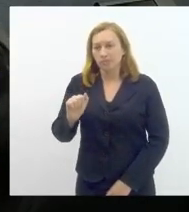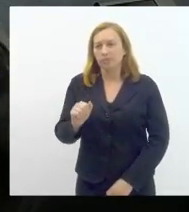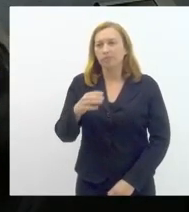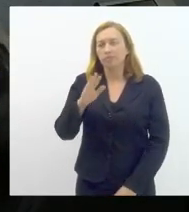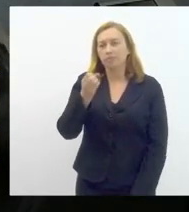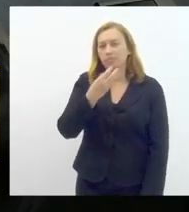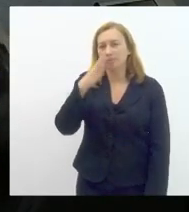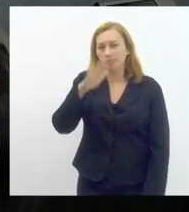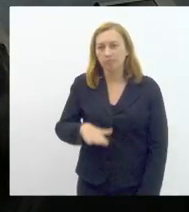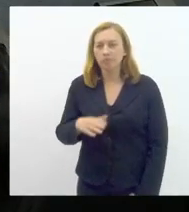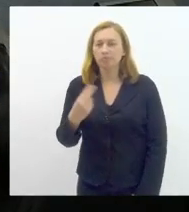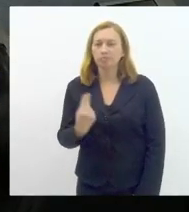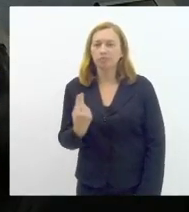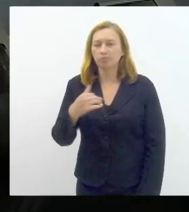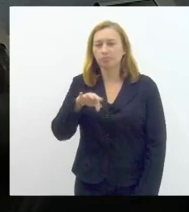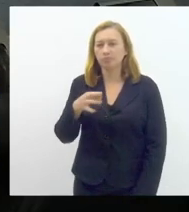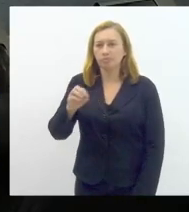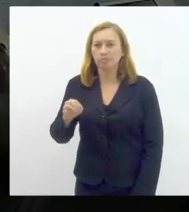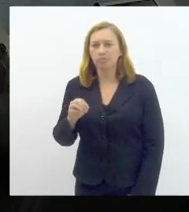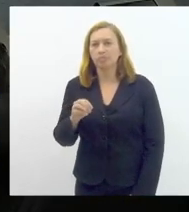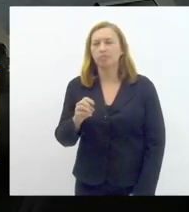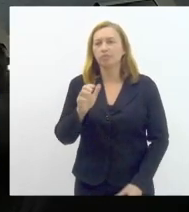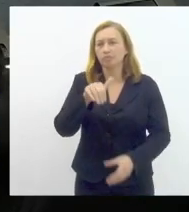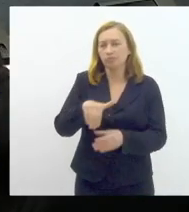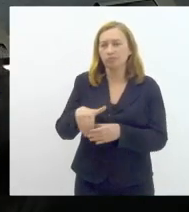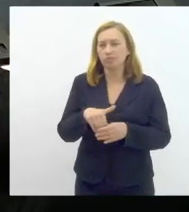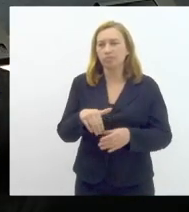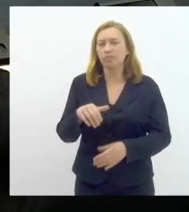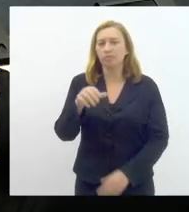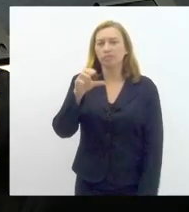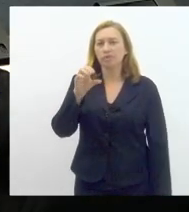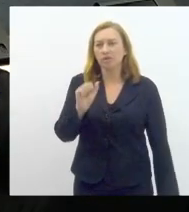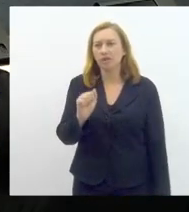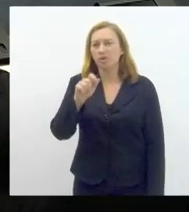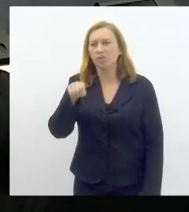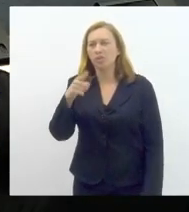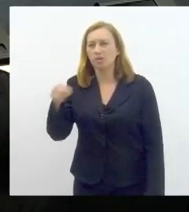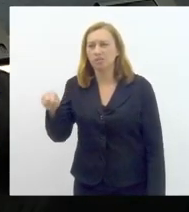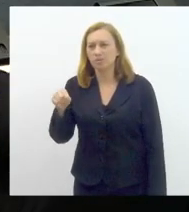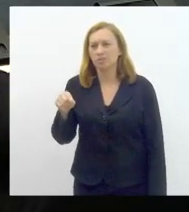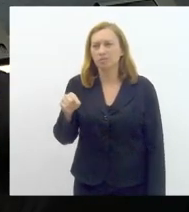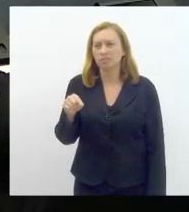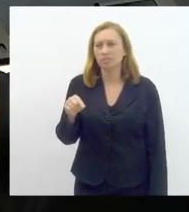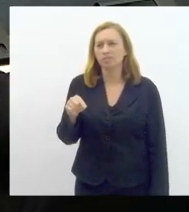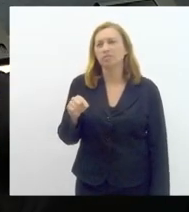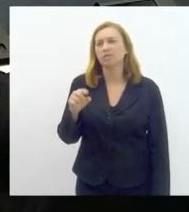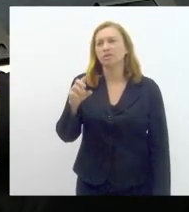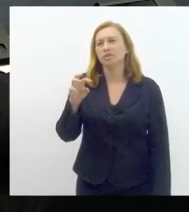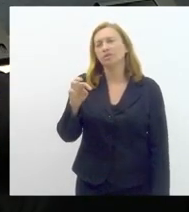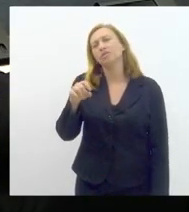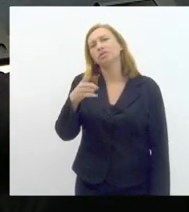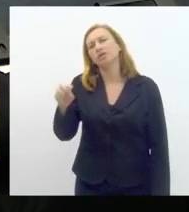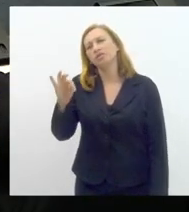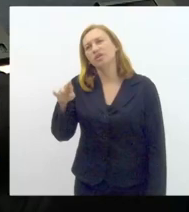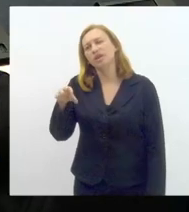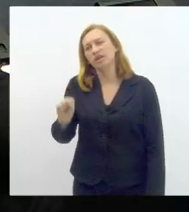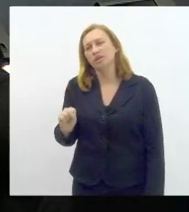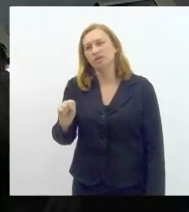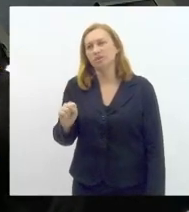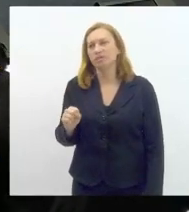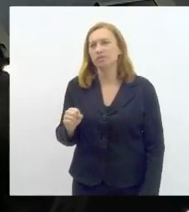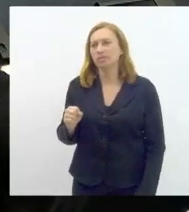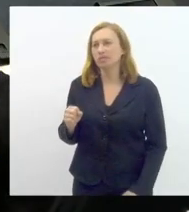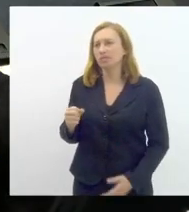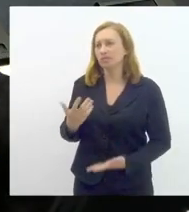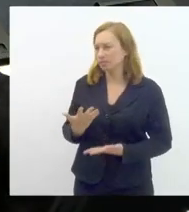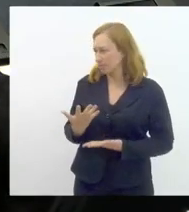Boa tarde, me chamo Márcio e eu vou votar no Cauã Santana de São Fidélis. Só um momento. Pegaram